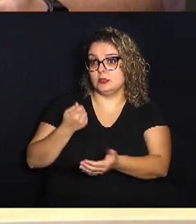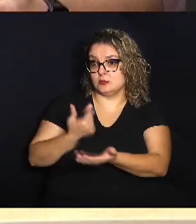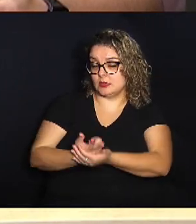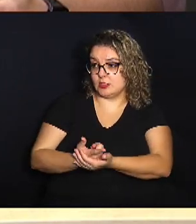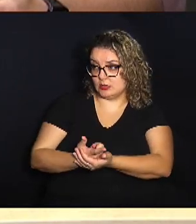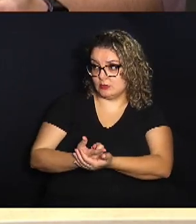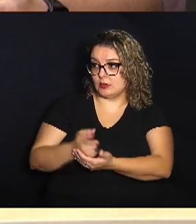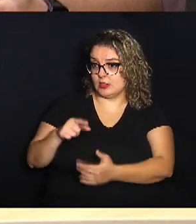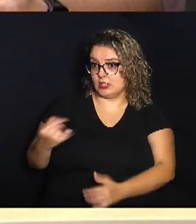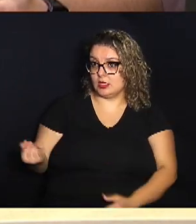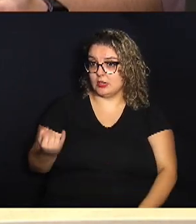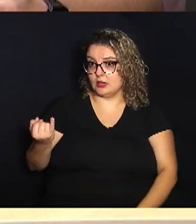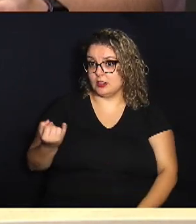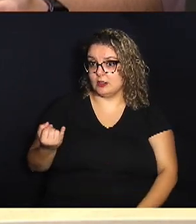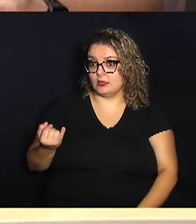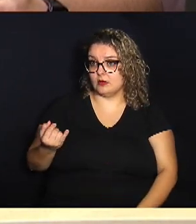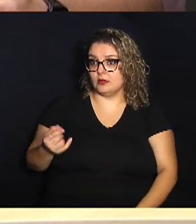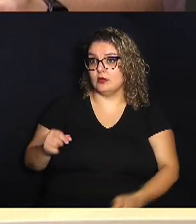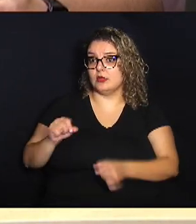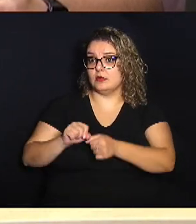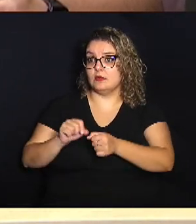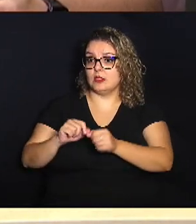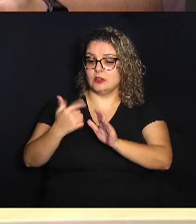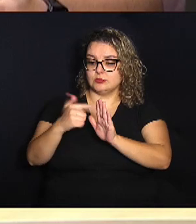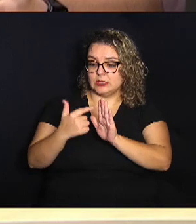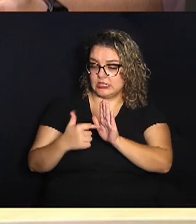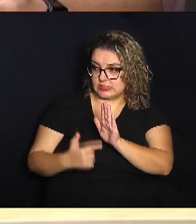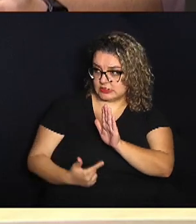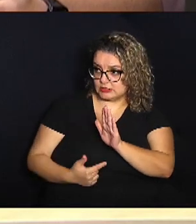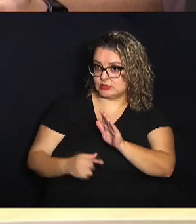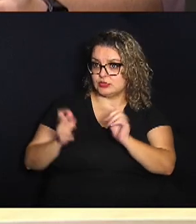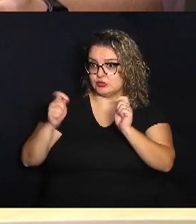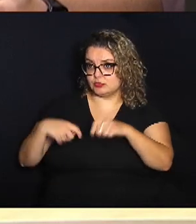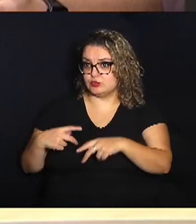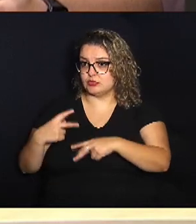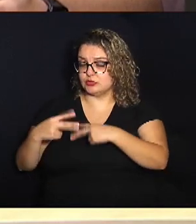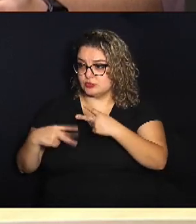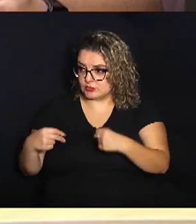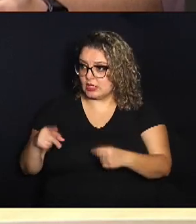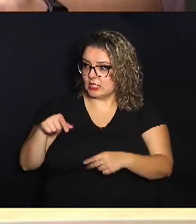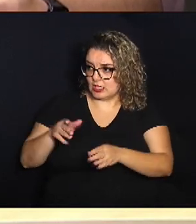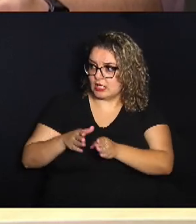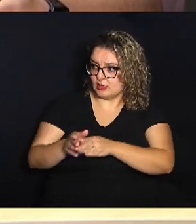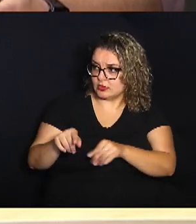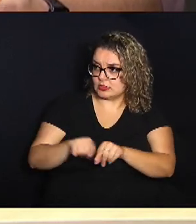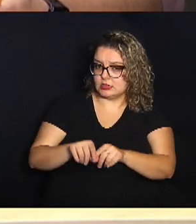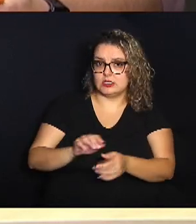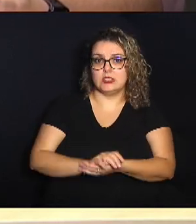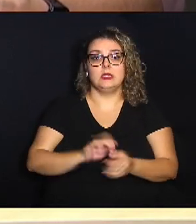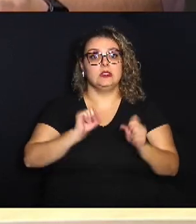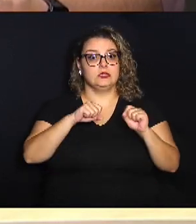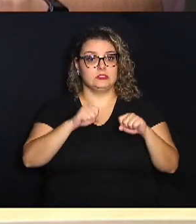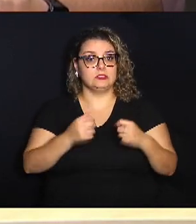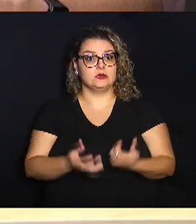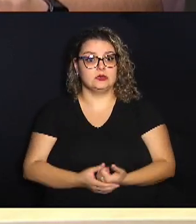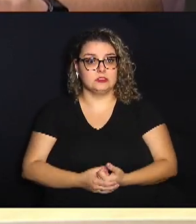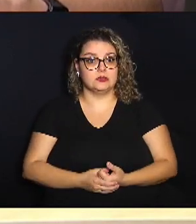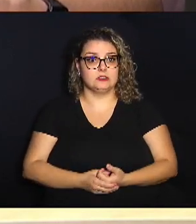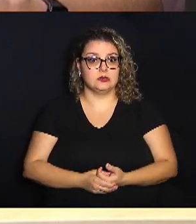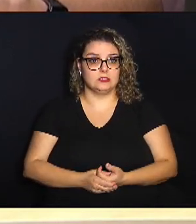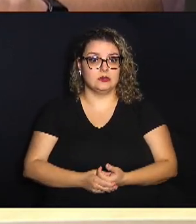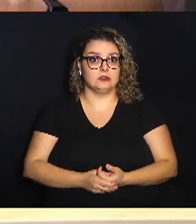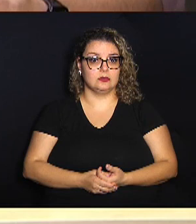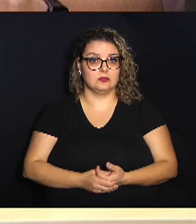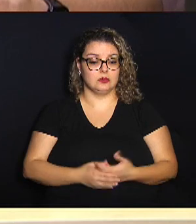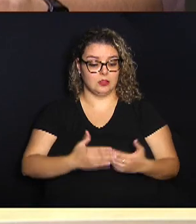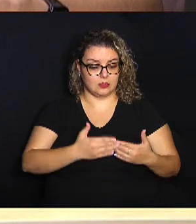presente é essencial. Fazer uma lista também dos possíveis presentes é recomendado também? Sim, eu acho. É isso, a partir